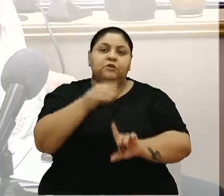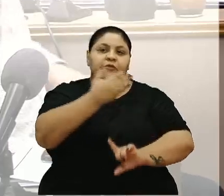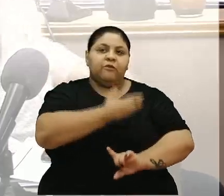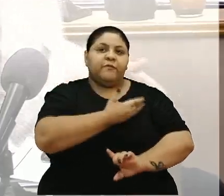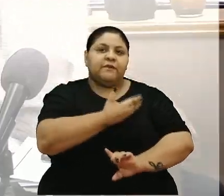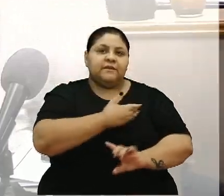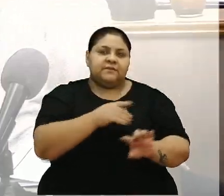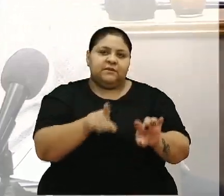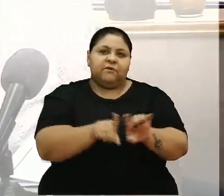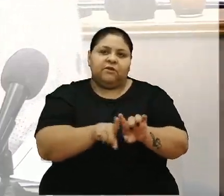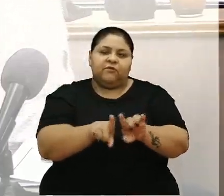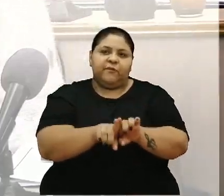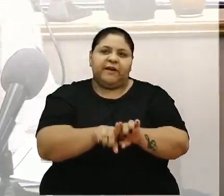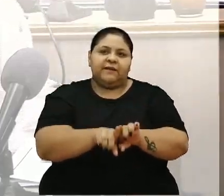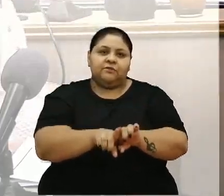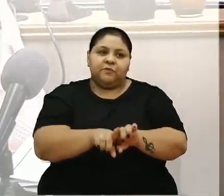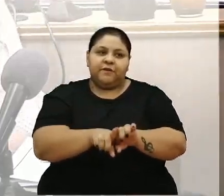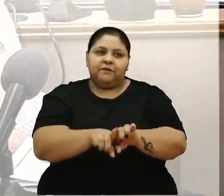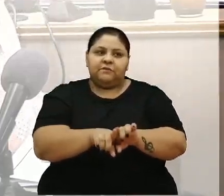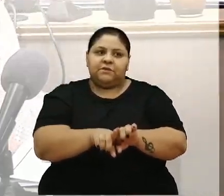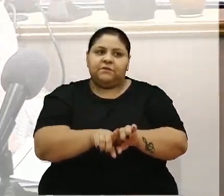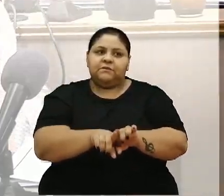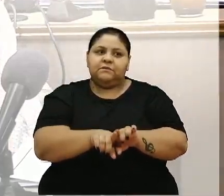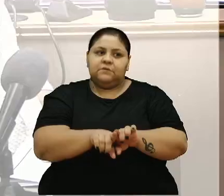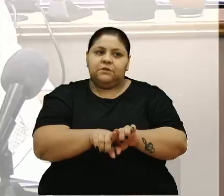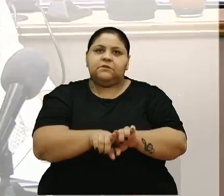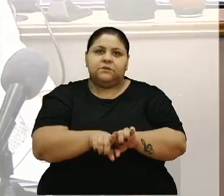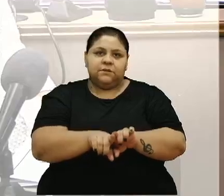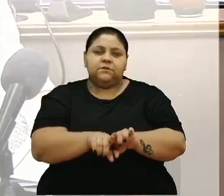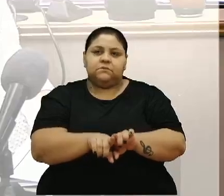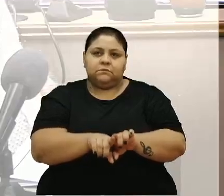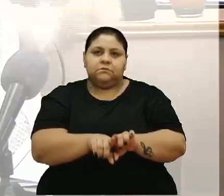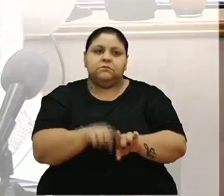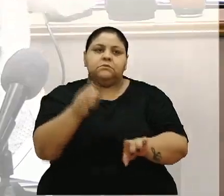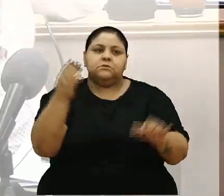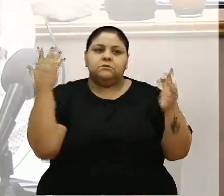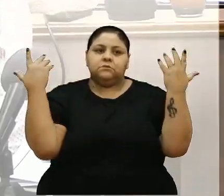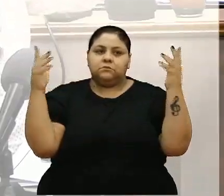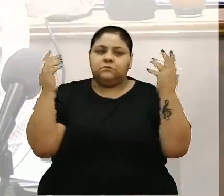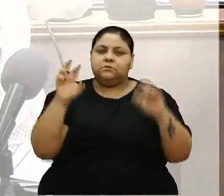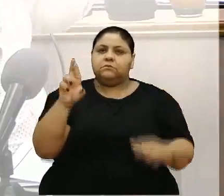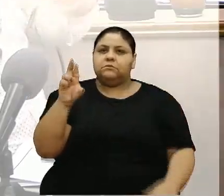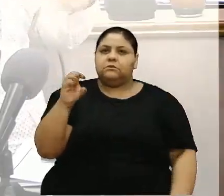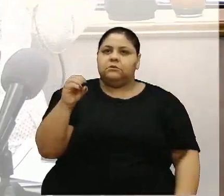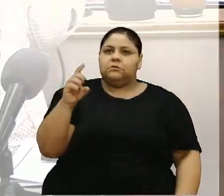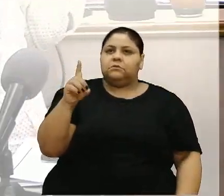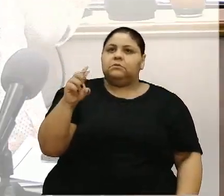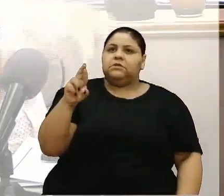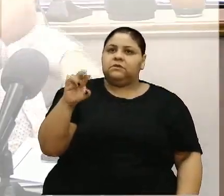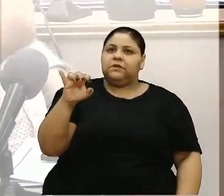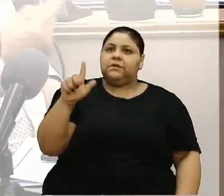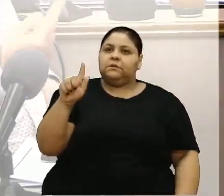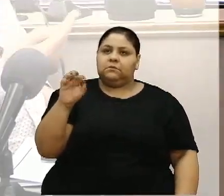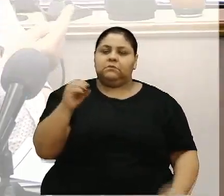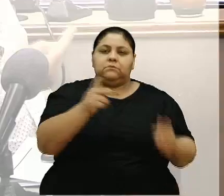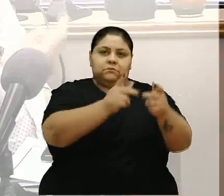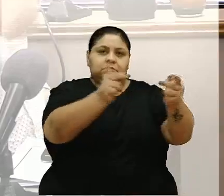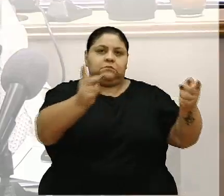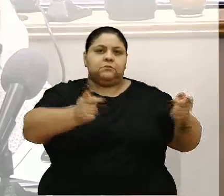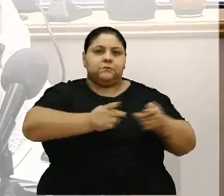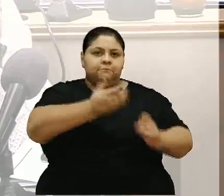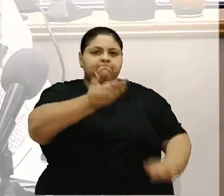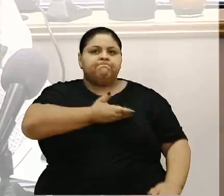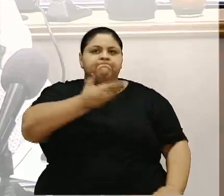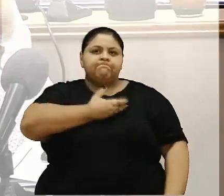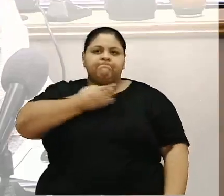Bressan, continue por muito, muito tempo. Parabenizar também o Rodrigo pela pizza do Barra. Rodrigo, que é um amigo de